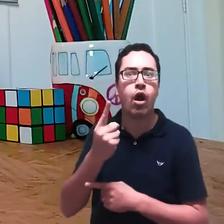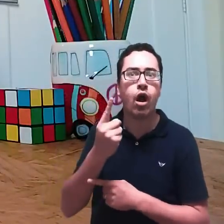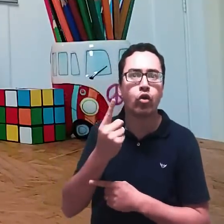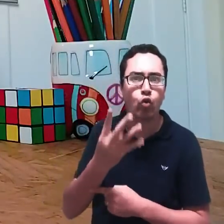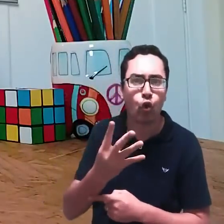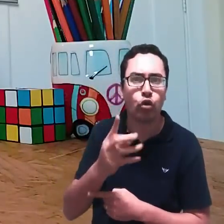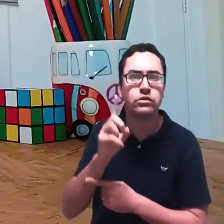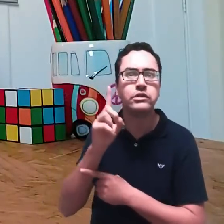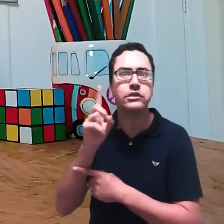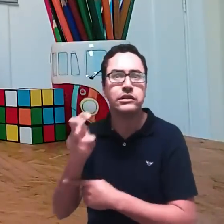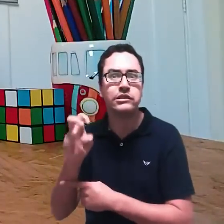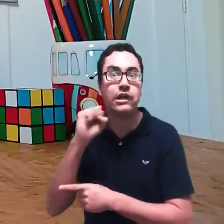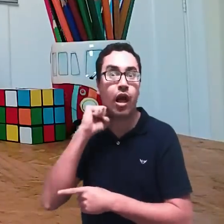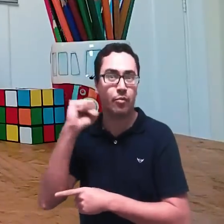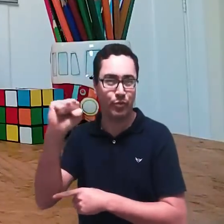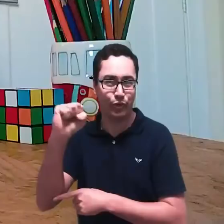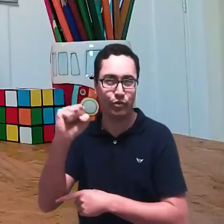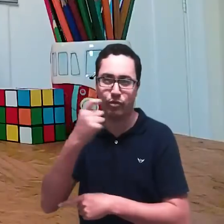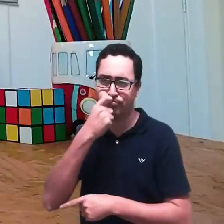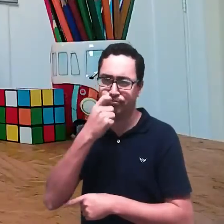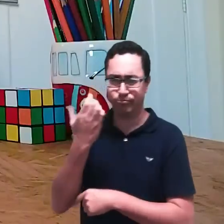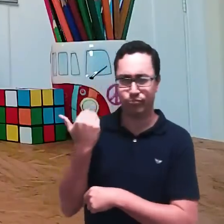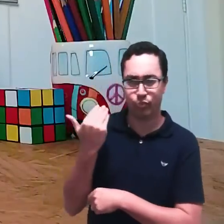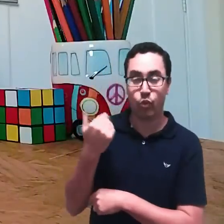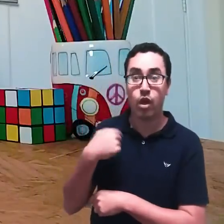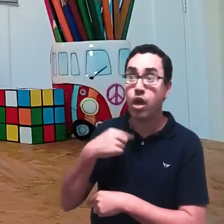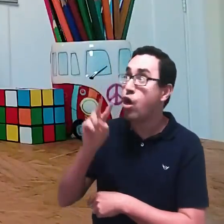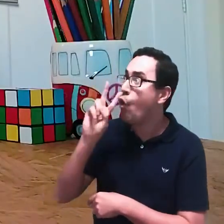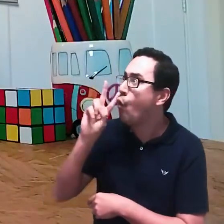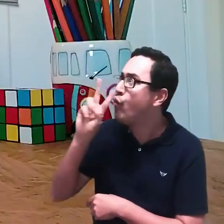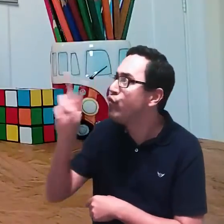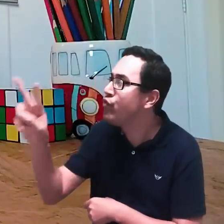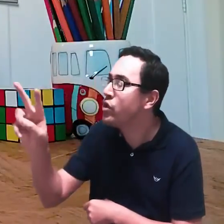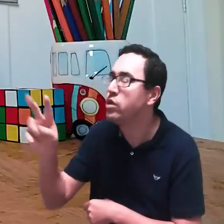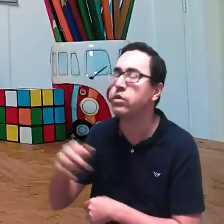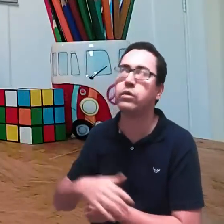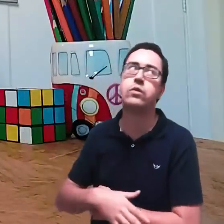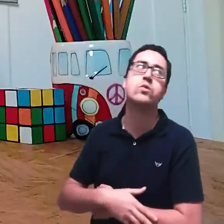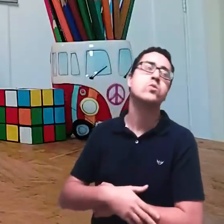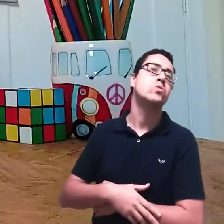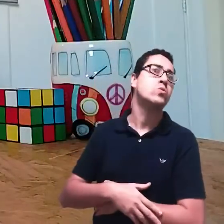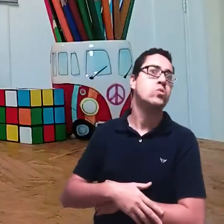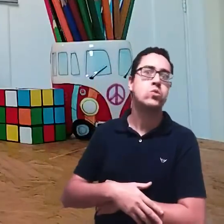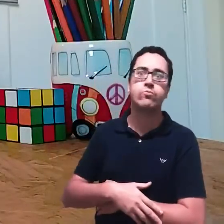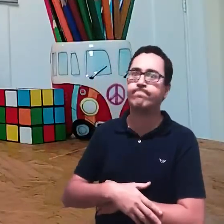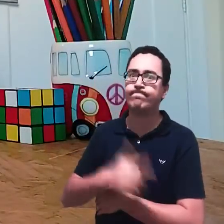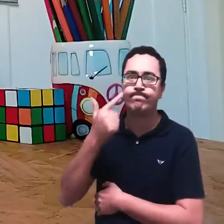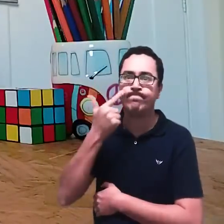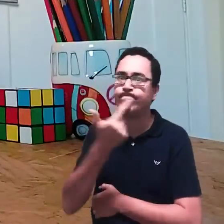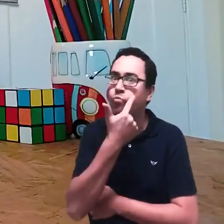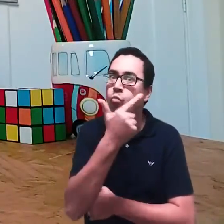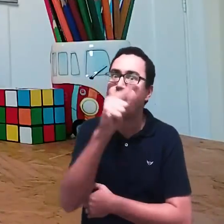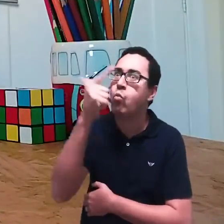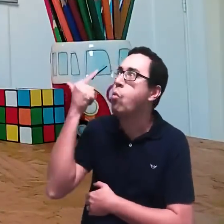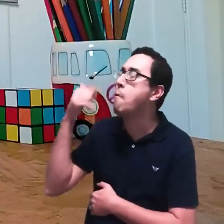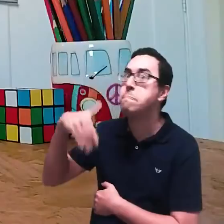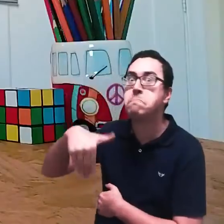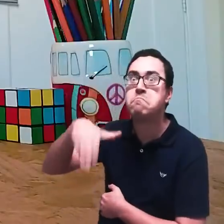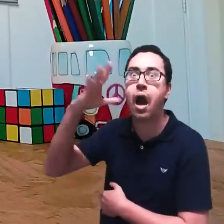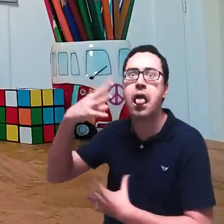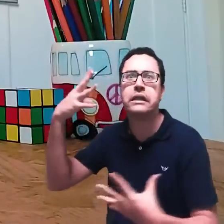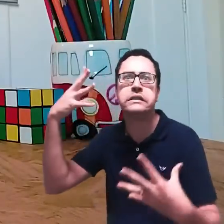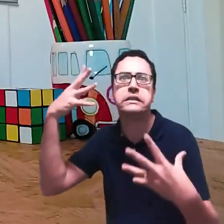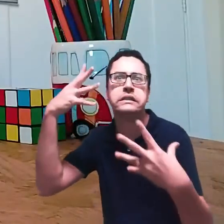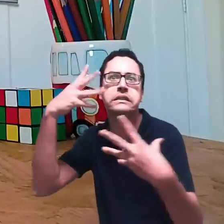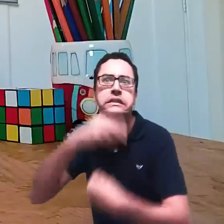abril, eu vi um dos céus mais lindos que eu já tinha visto em toda a minha vida. De verdade,